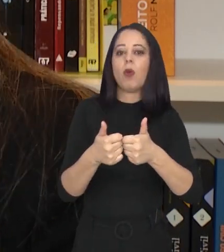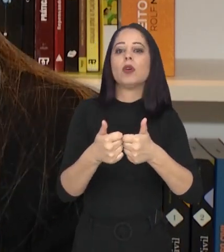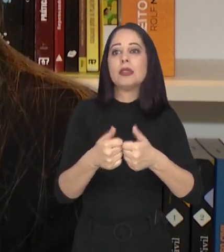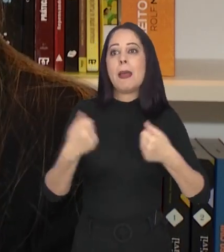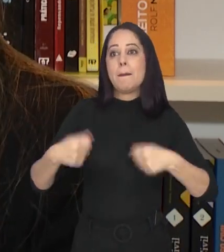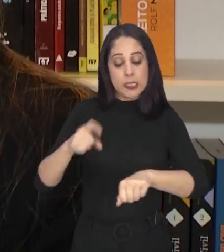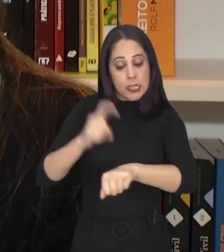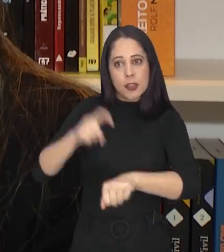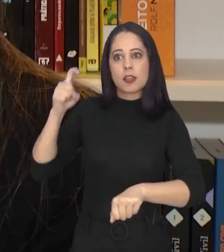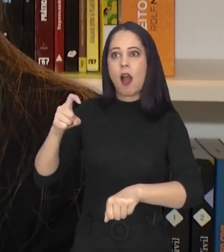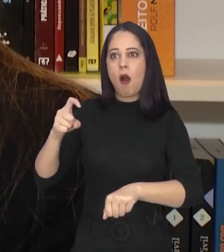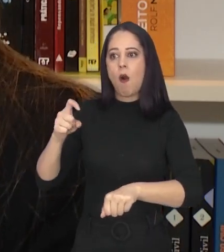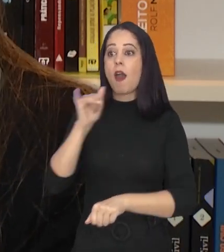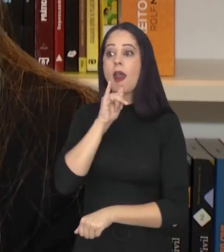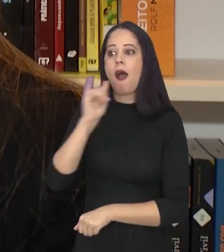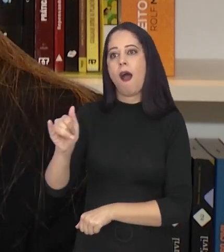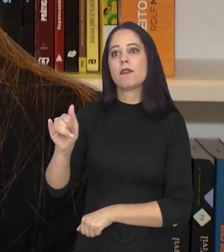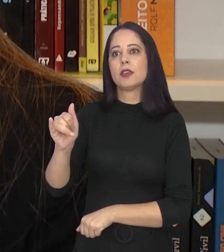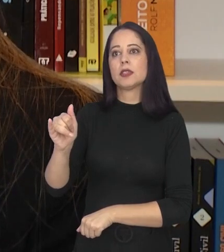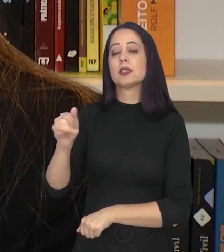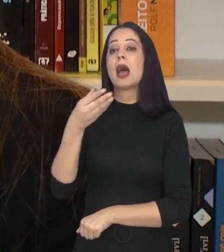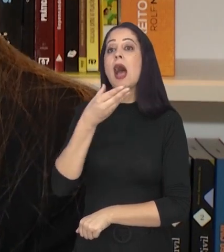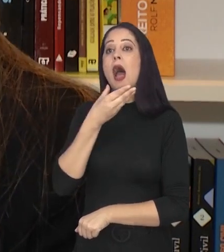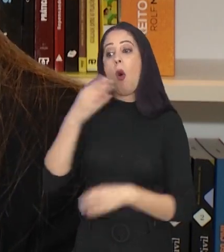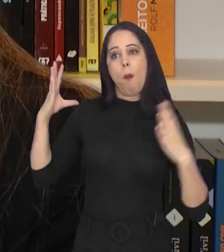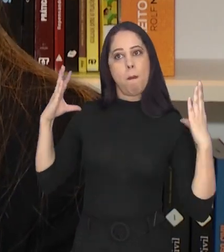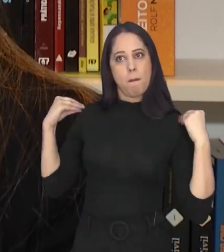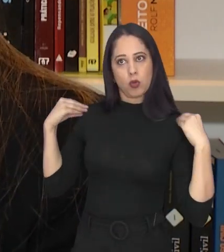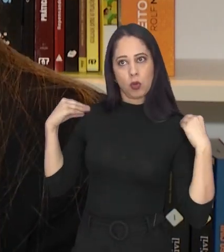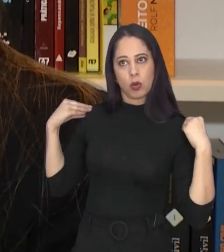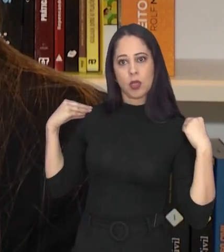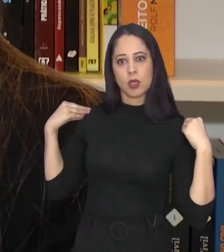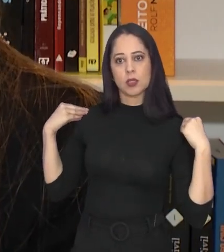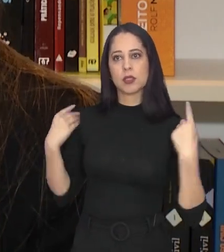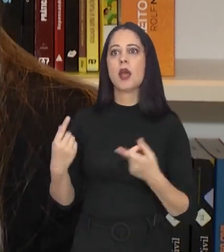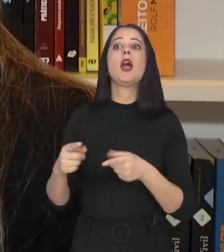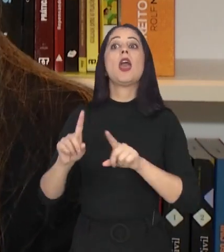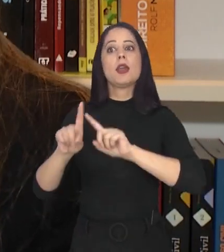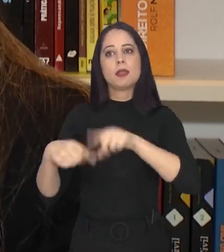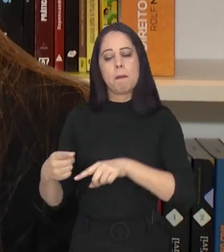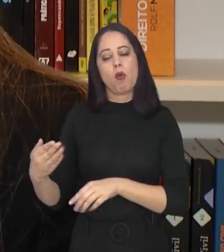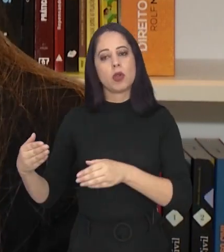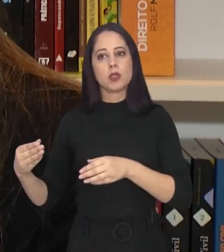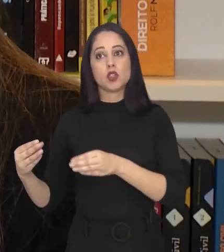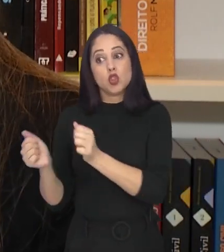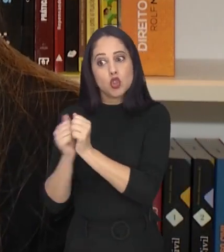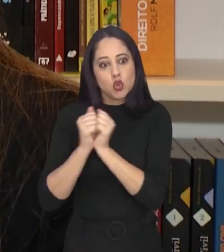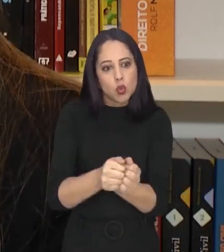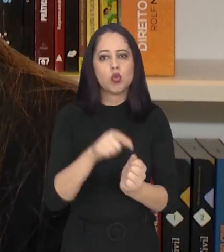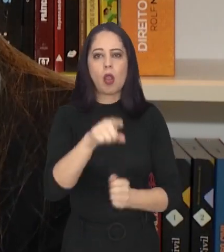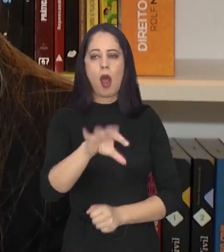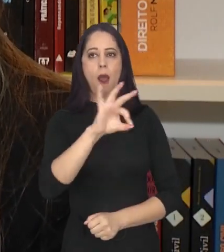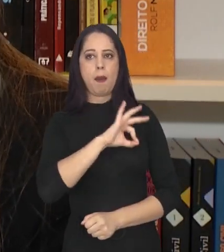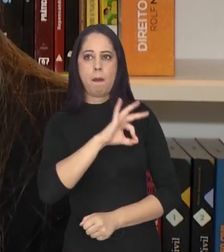preciso dar um basta nesse crime e o registro do boletim de ocorrência é o principal caminho para a punição. Se estiver,